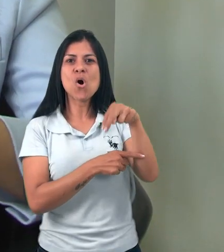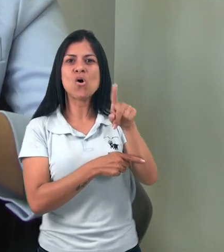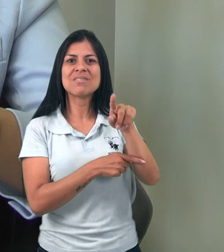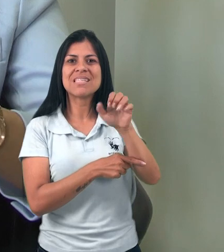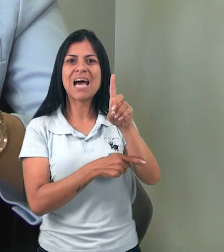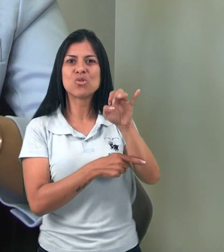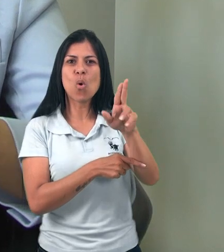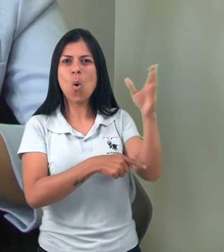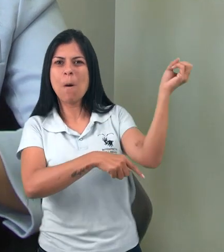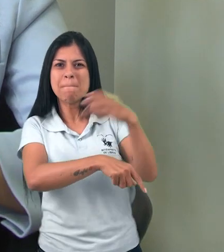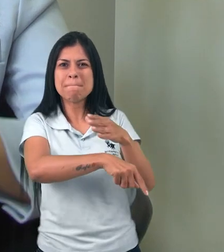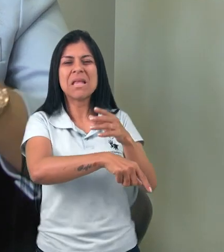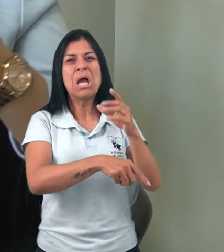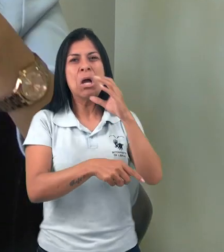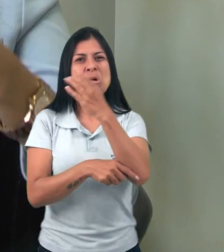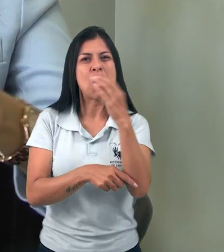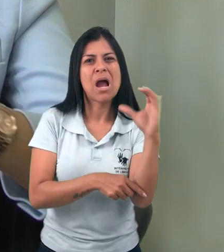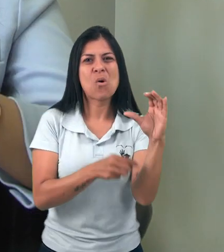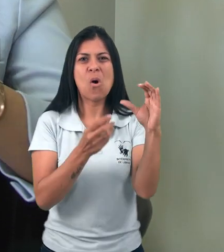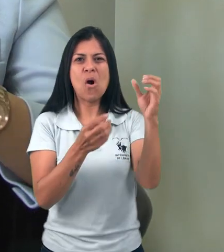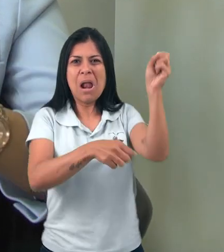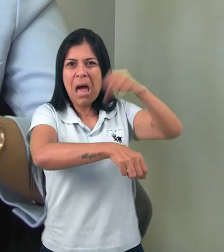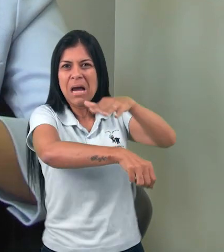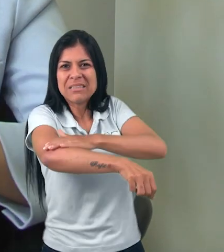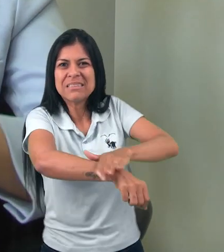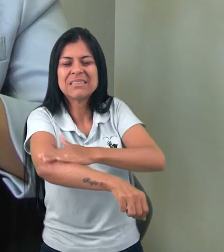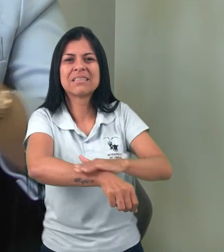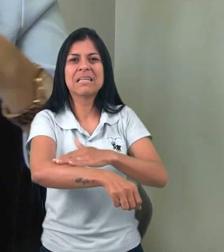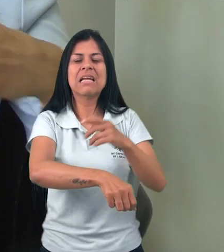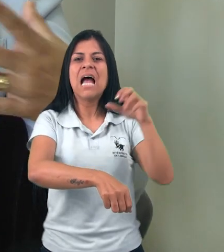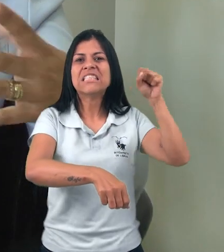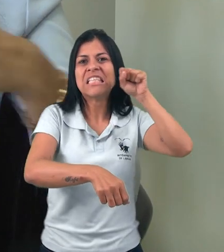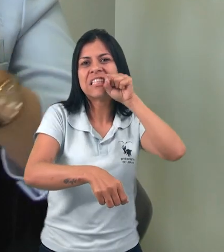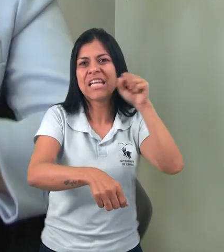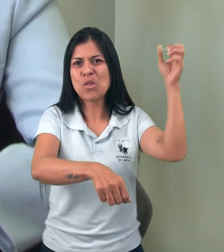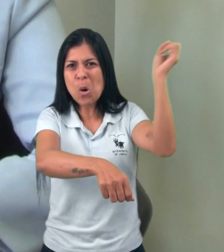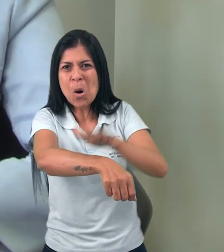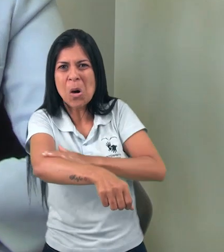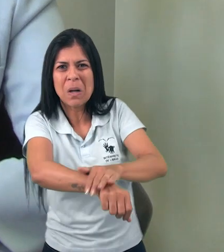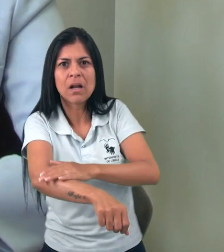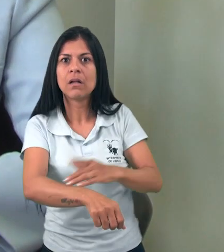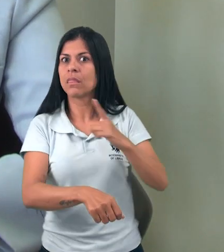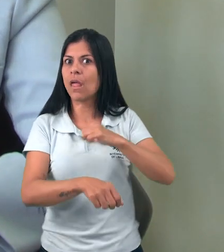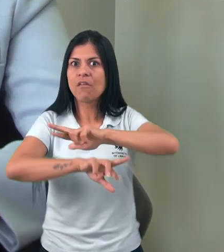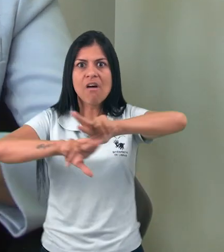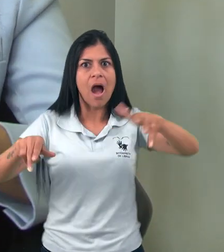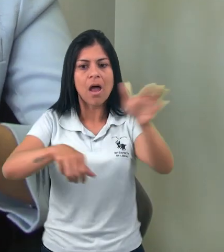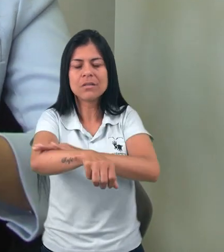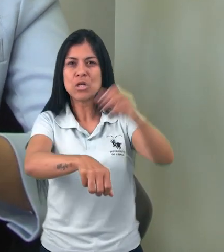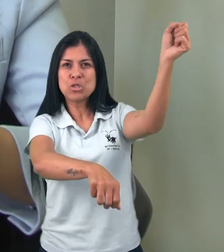bronzeador, mas fórmulas onde você misturava Coca-Cola, cenoura. Cada lugar que você vai, você ouve uma história